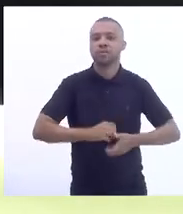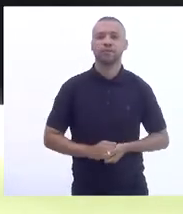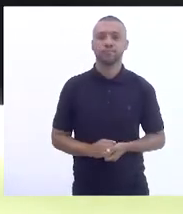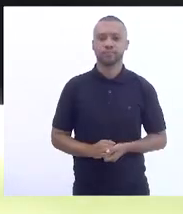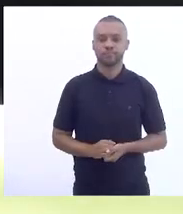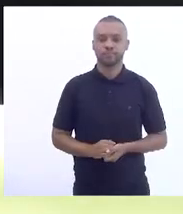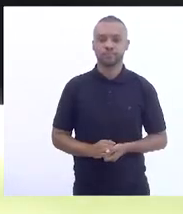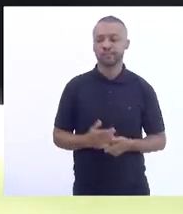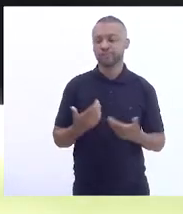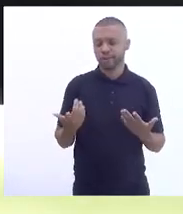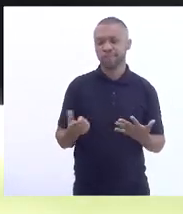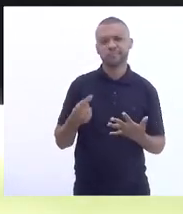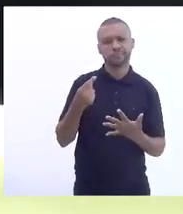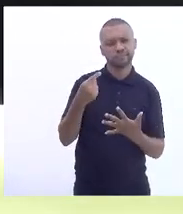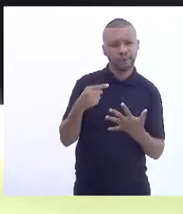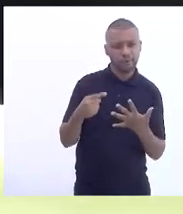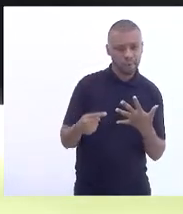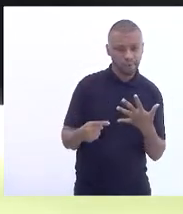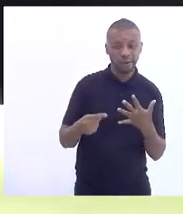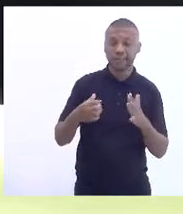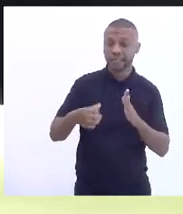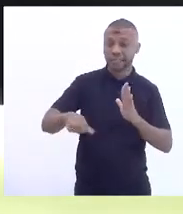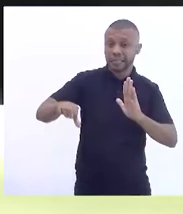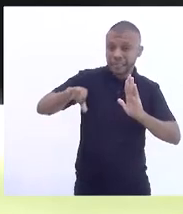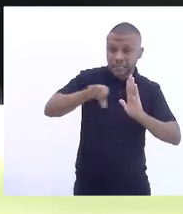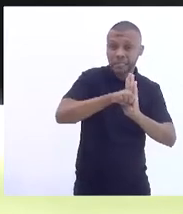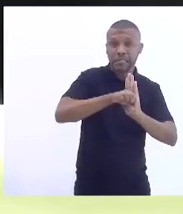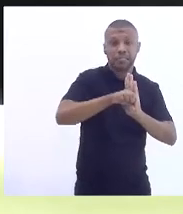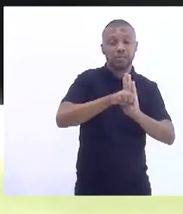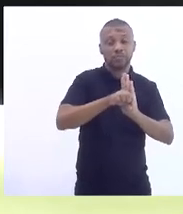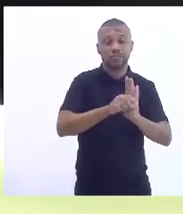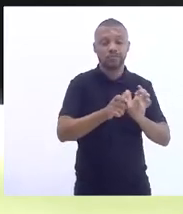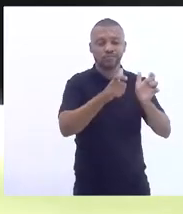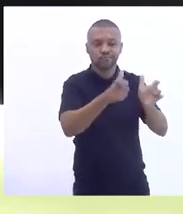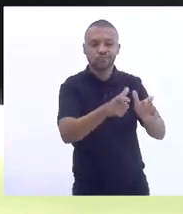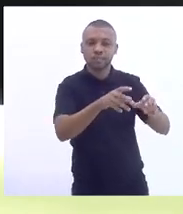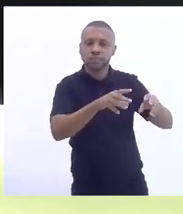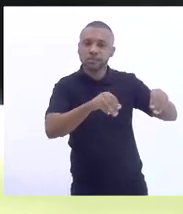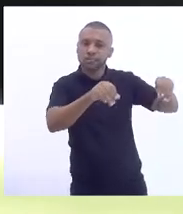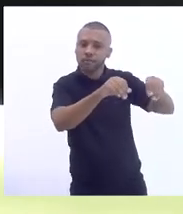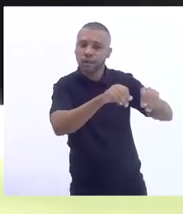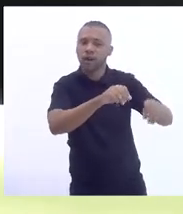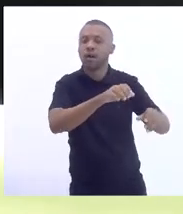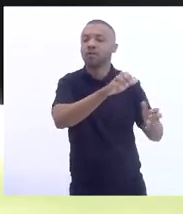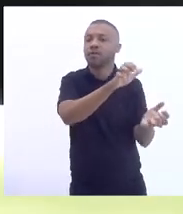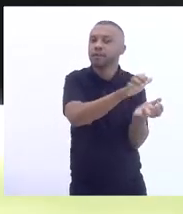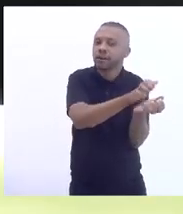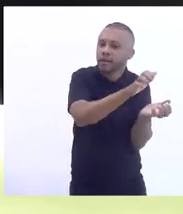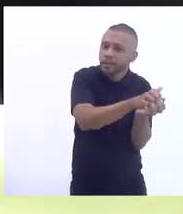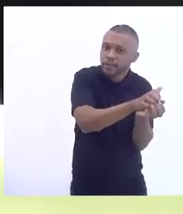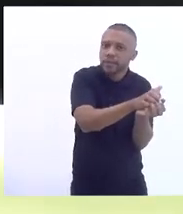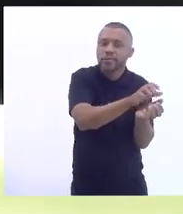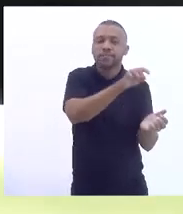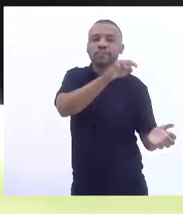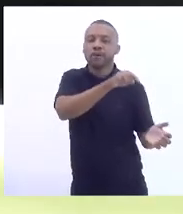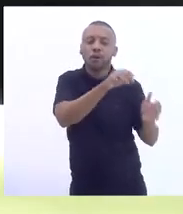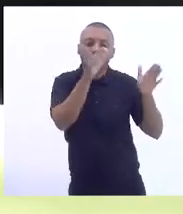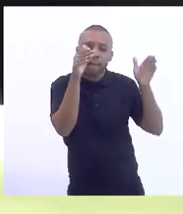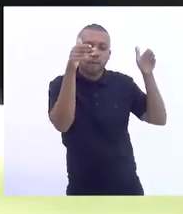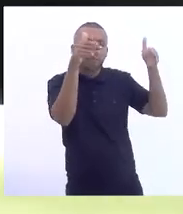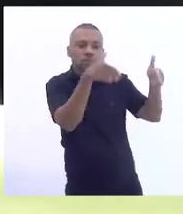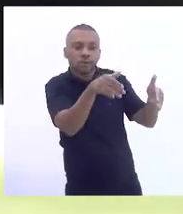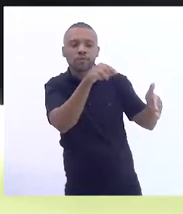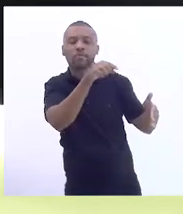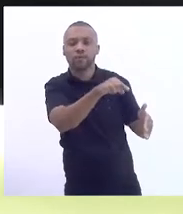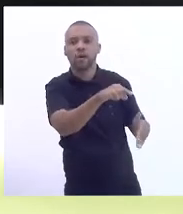desses delitos naquele território específico em tantos outros mas o jacarezinho é